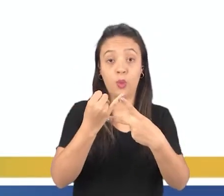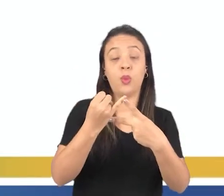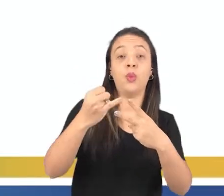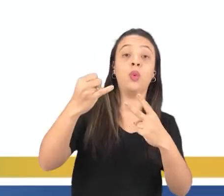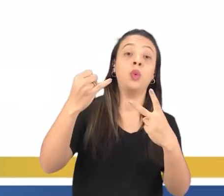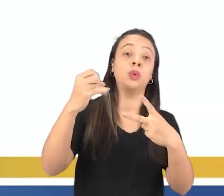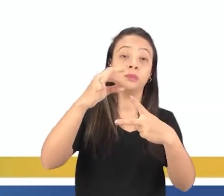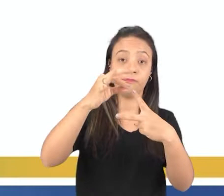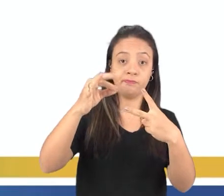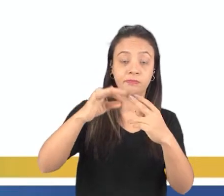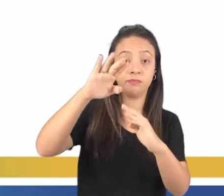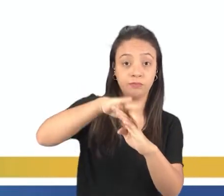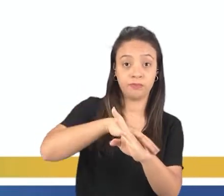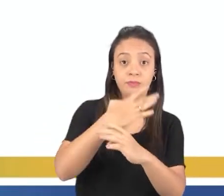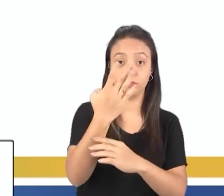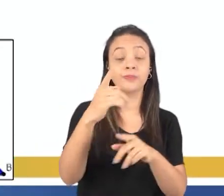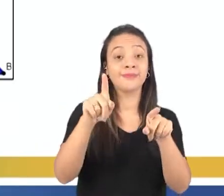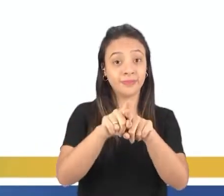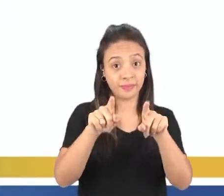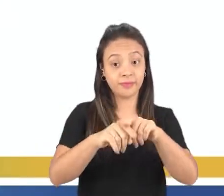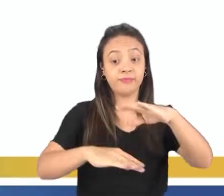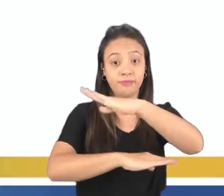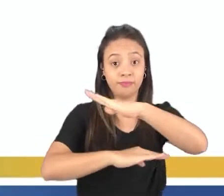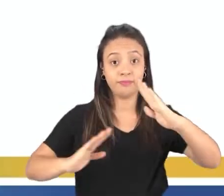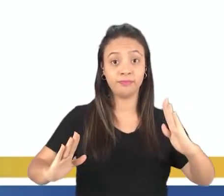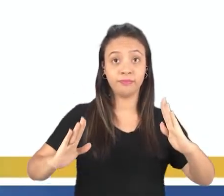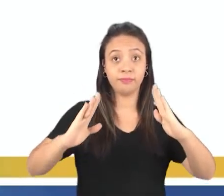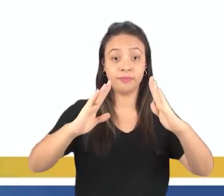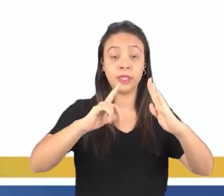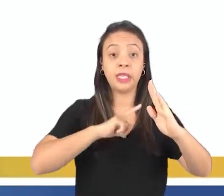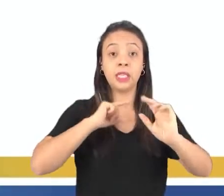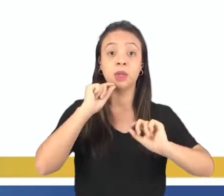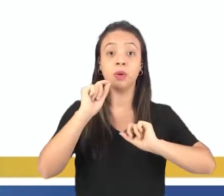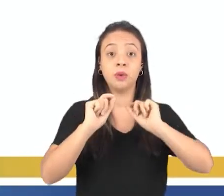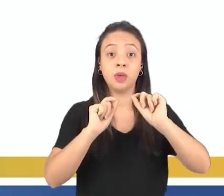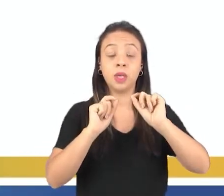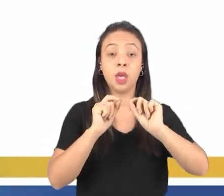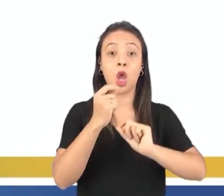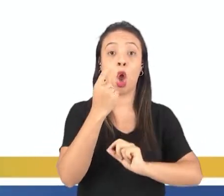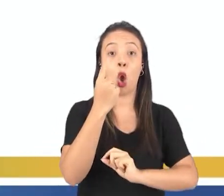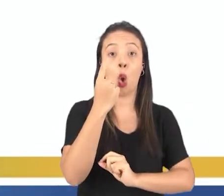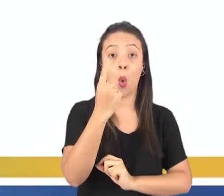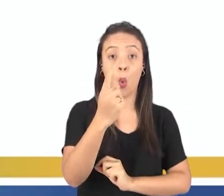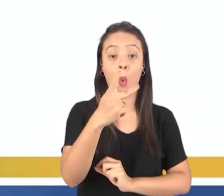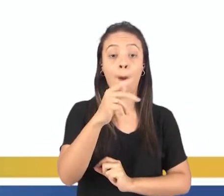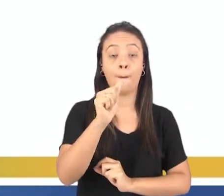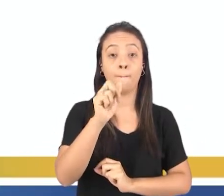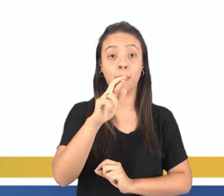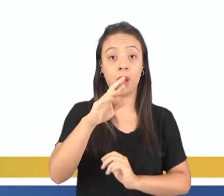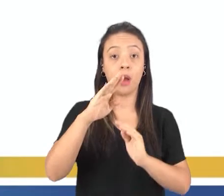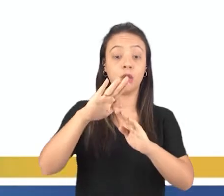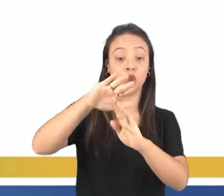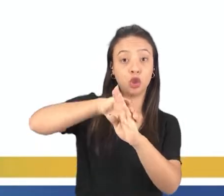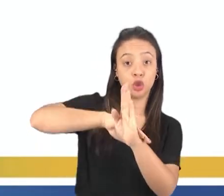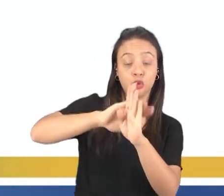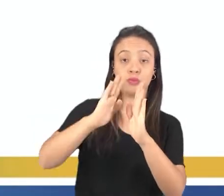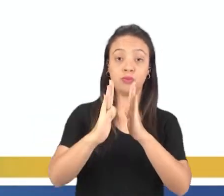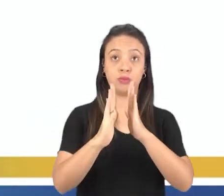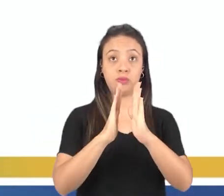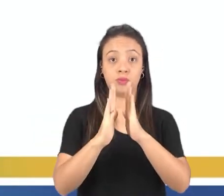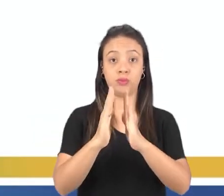como trapézios. Então, são aqueles que possuem pelo menos um par de lados paralelos. Então, na figura